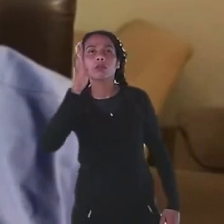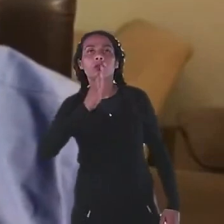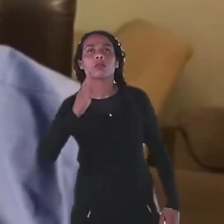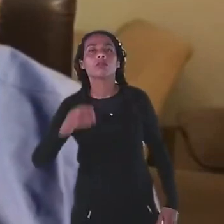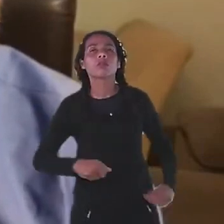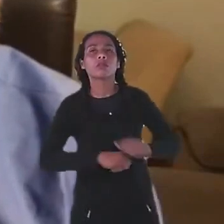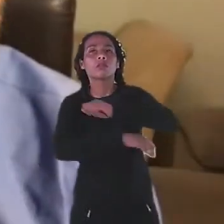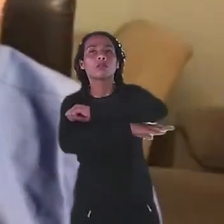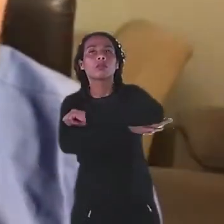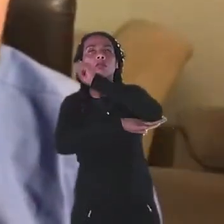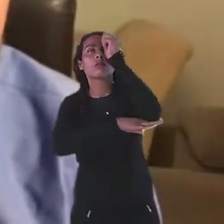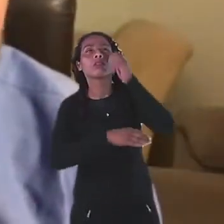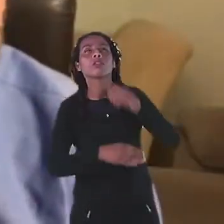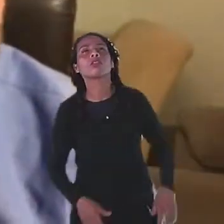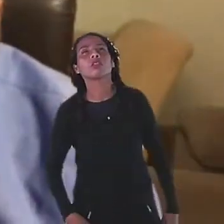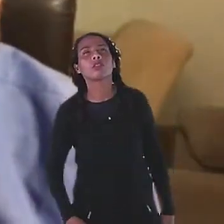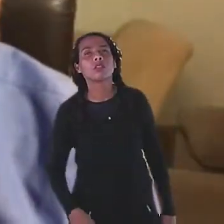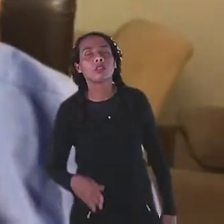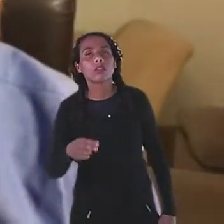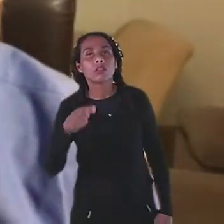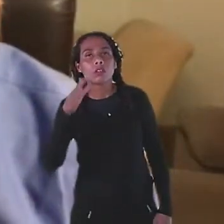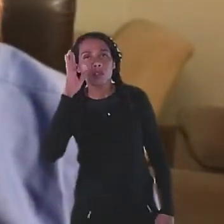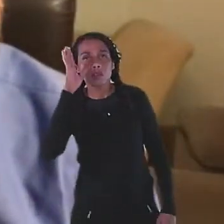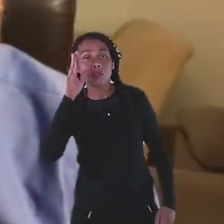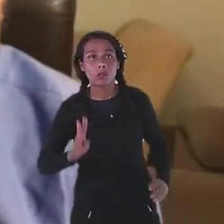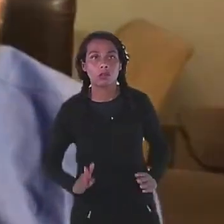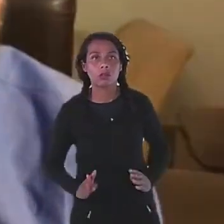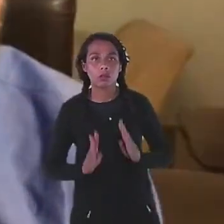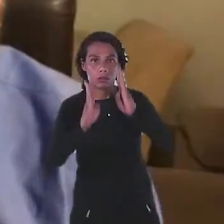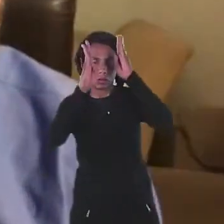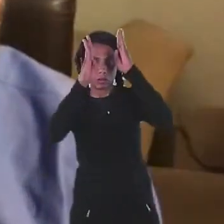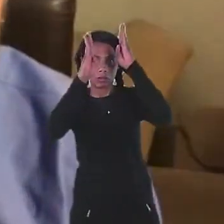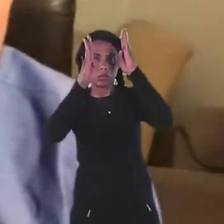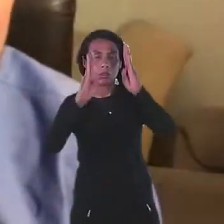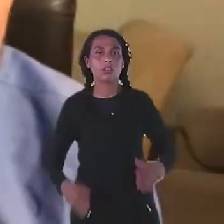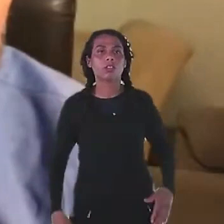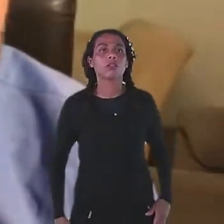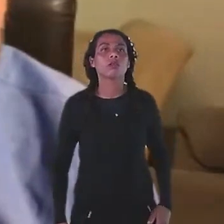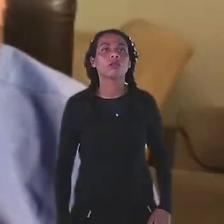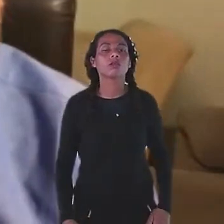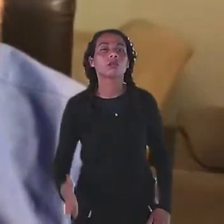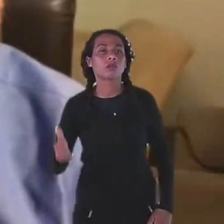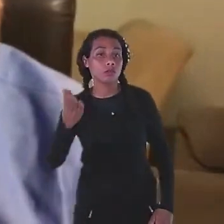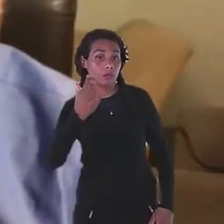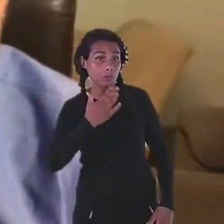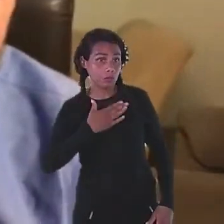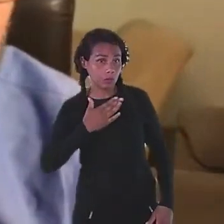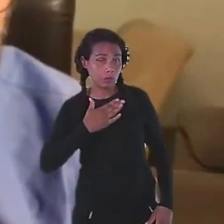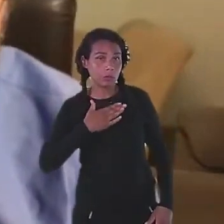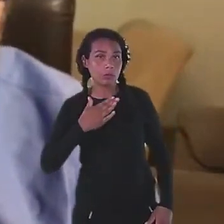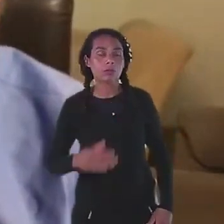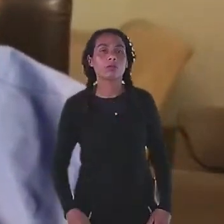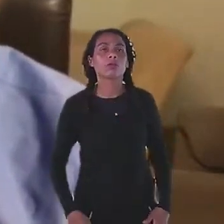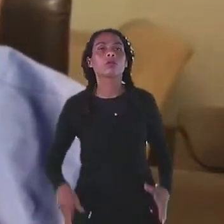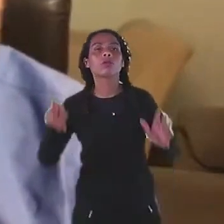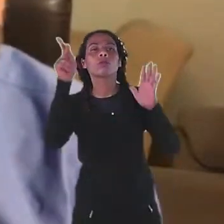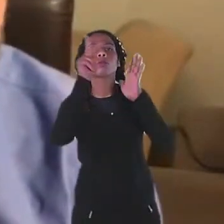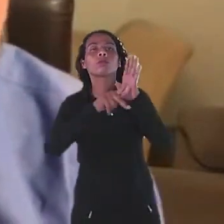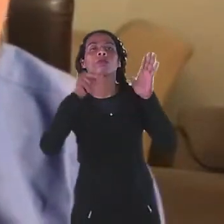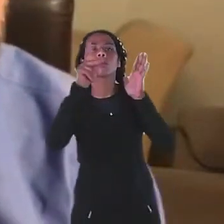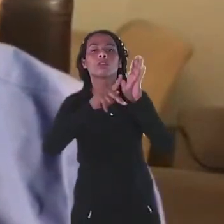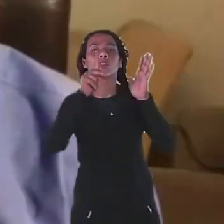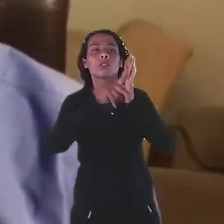janela na época eu tinha um apartamento que eu alugava lá quando eu ia frequentemente, né, por causa do projeto no Instituto